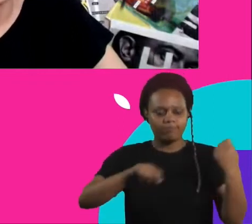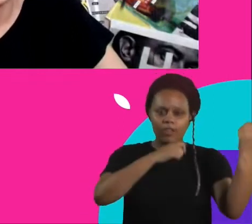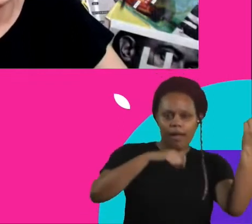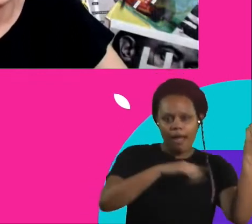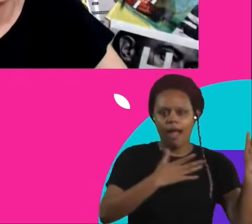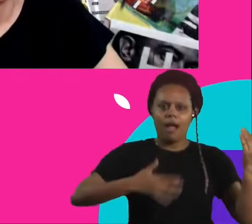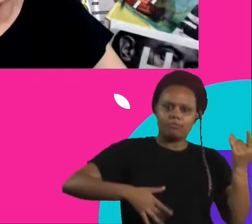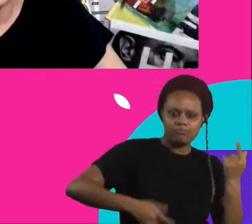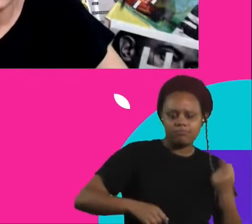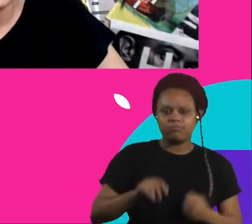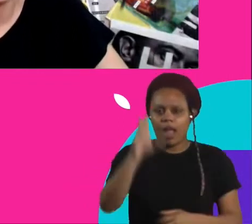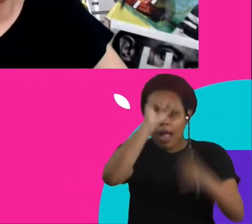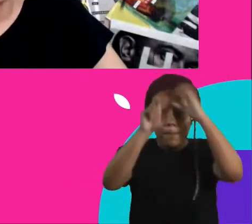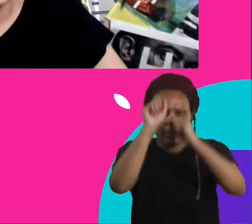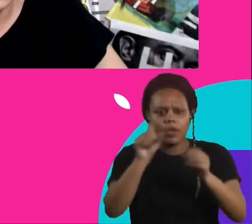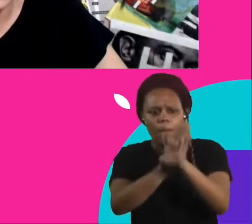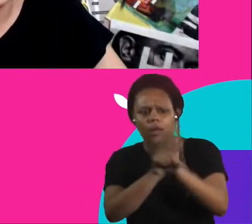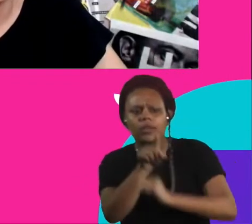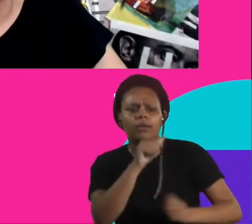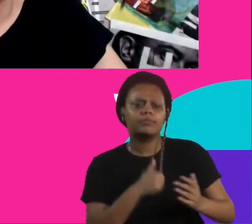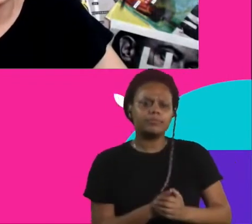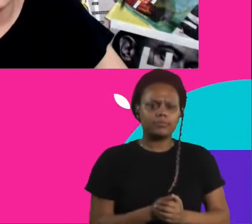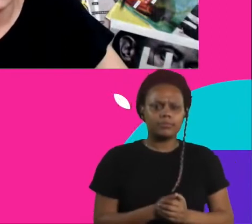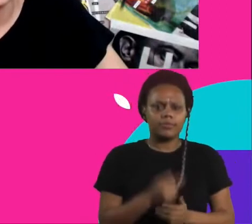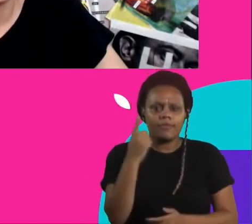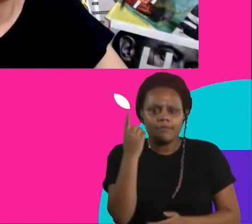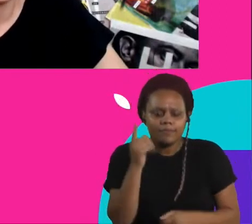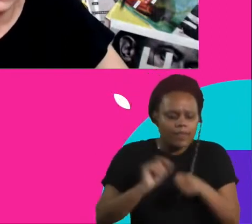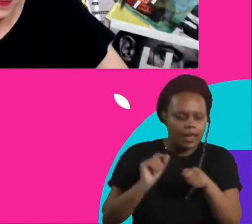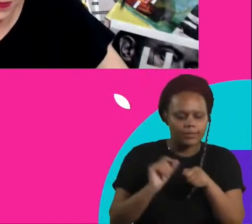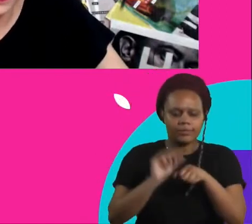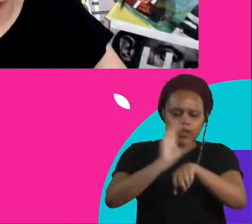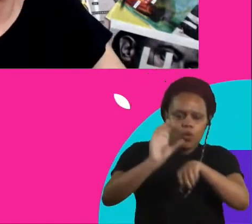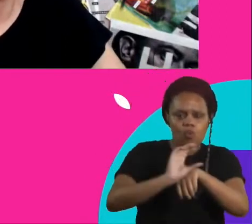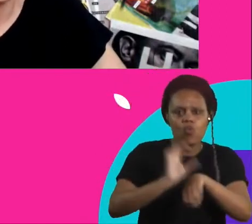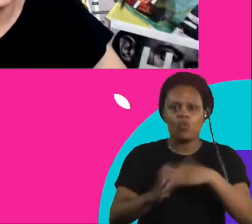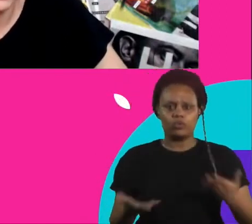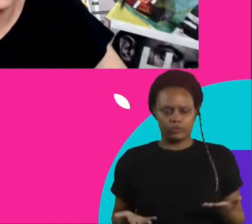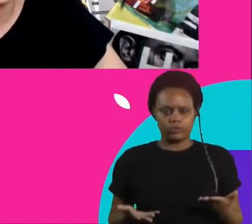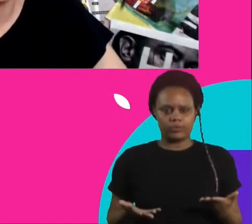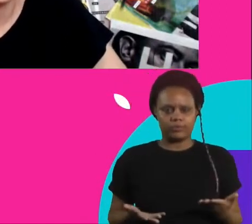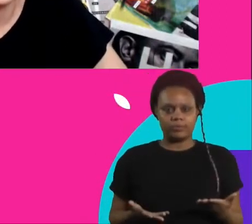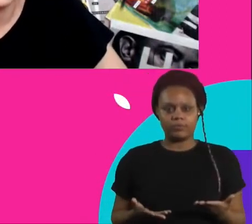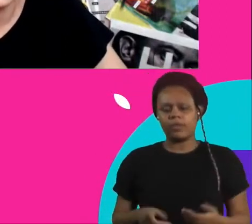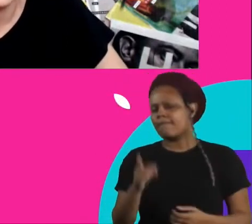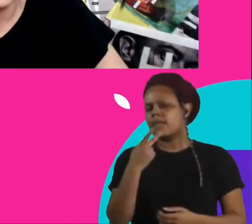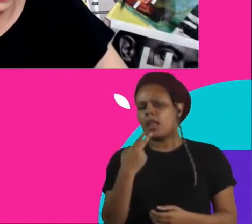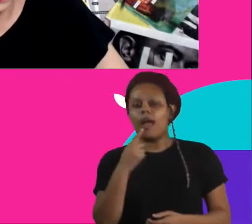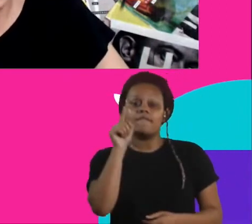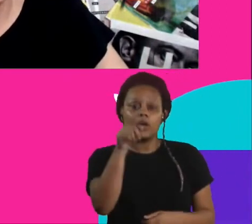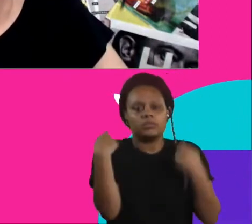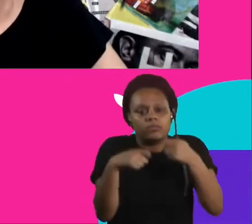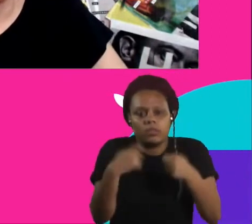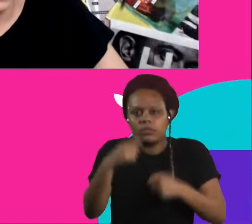é que se programa aqui olhando na internet, fazendo um curso, uma Mastertech, sabe? Em vez de dizer, você tem que ter pensamento